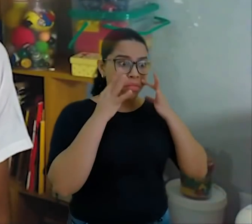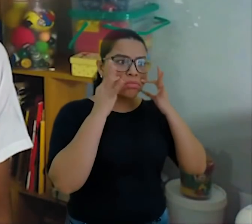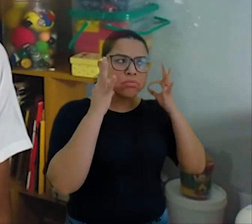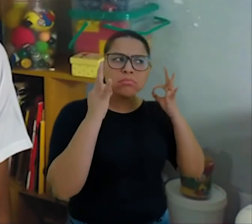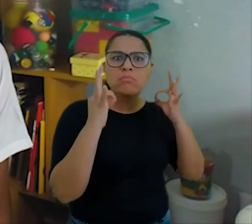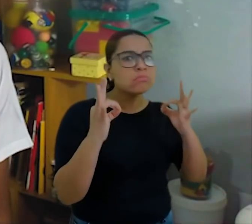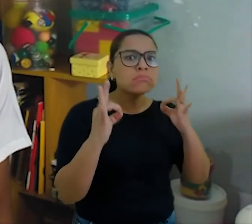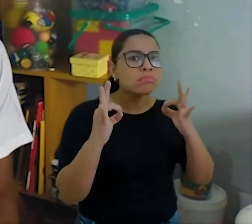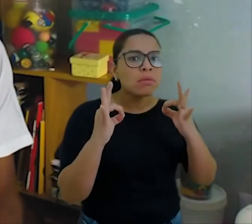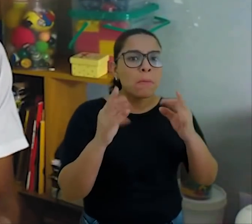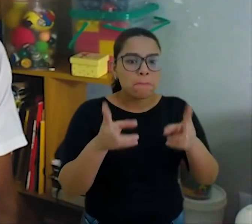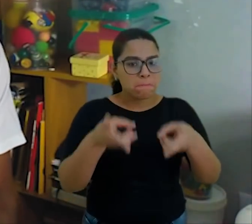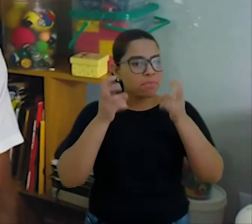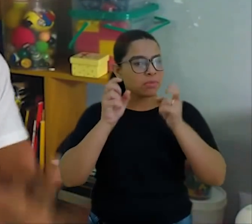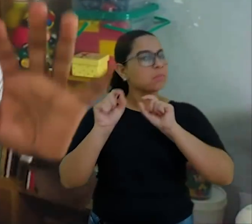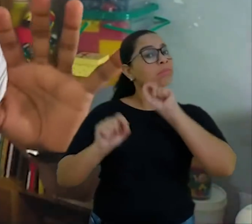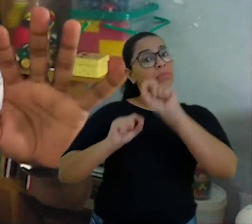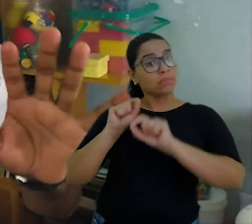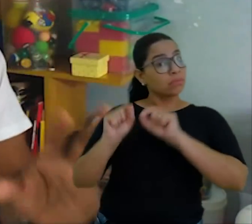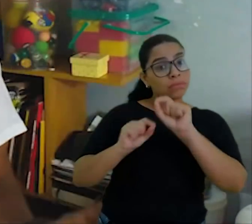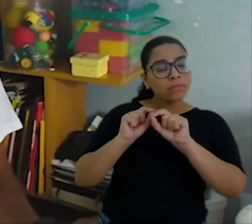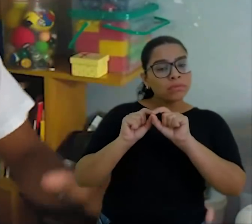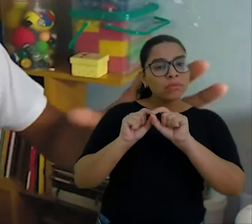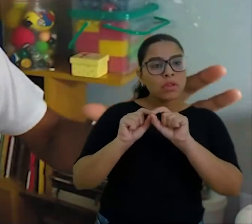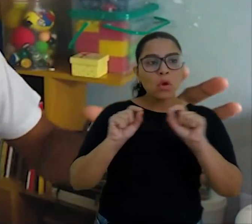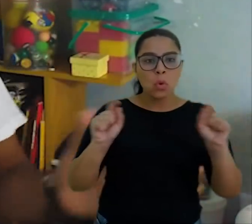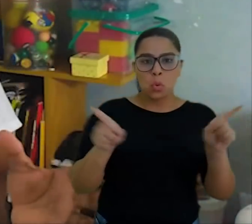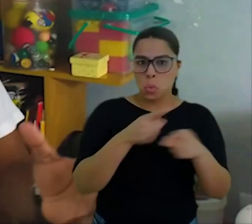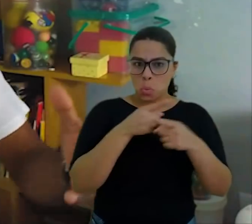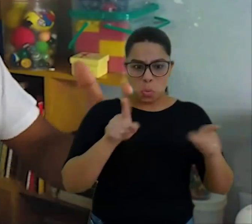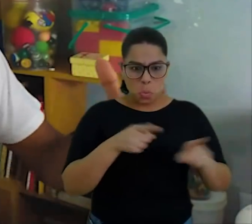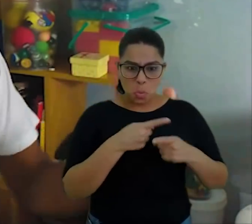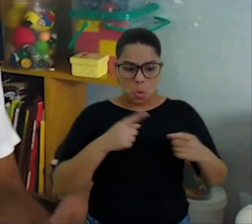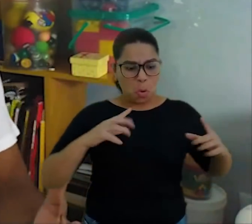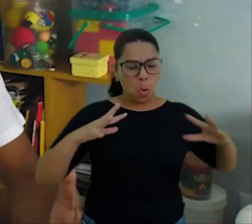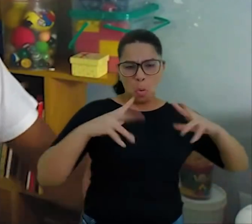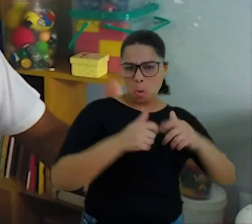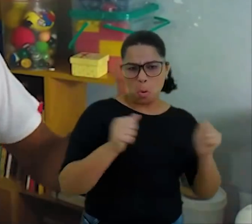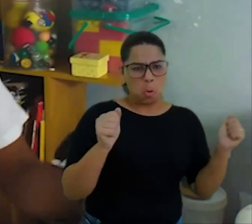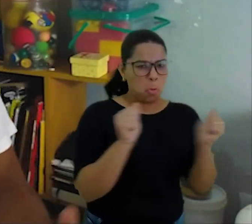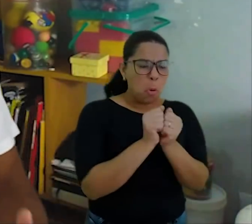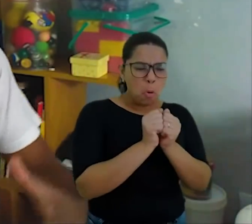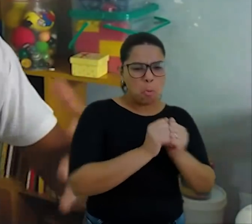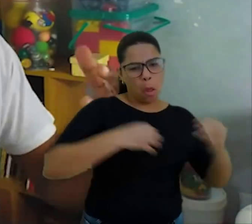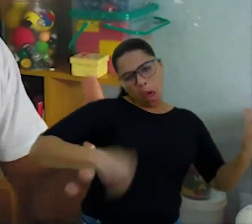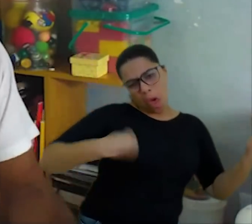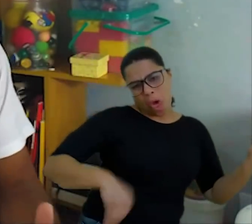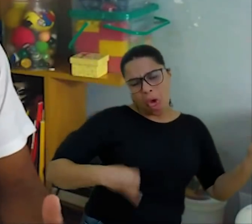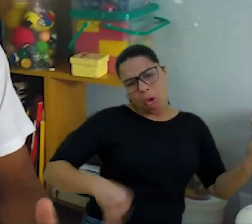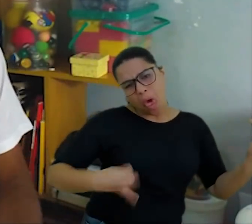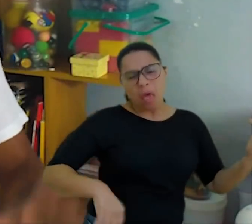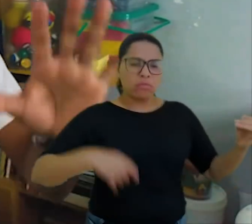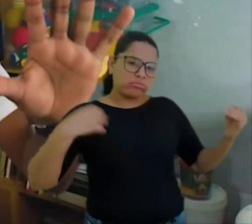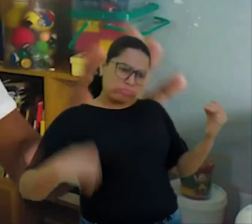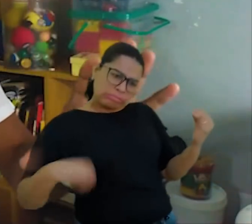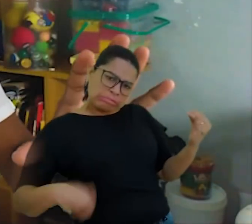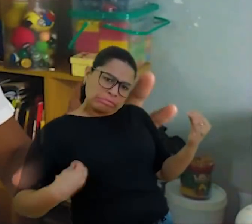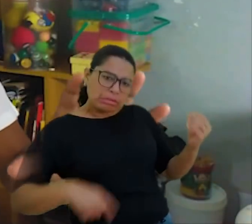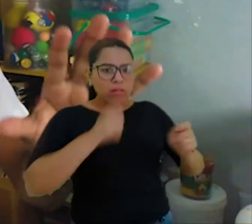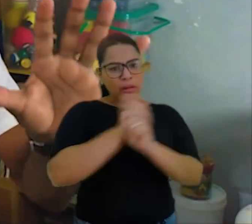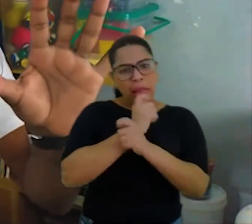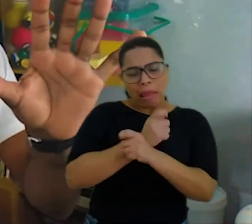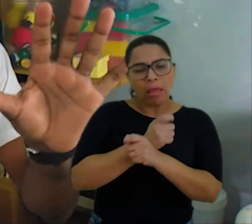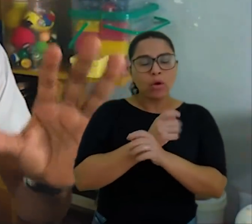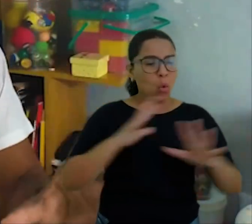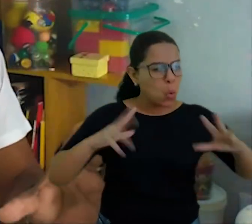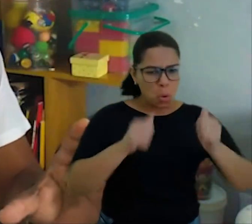bastante atenção, vai perceber que eles não tocam todos de uma vez ao mesmo tempo o tempo inteiro. Cada um